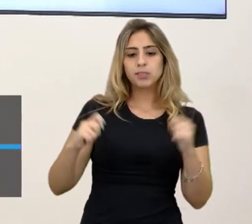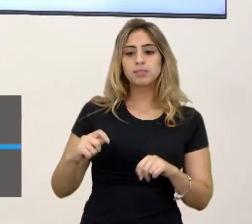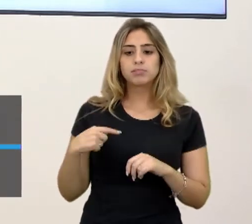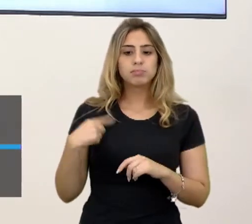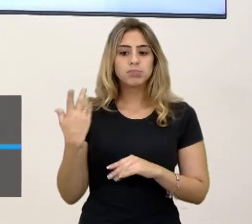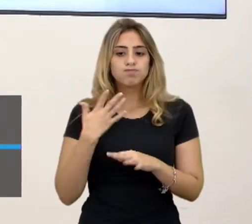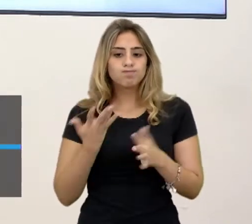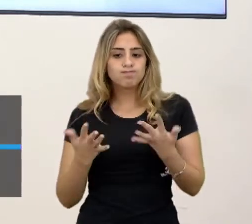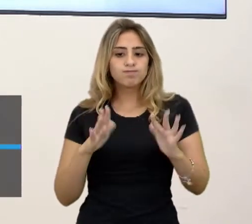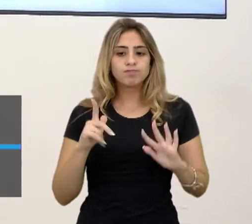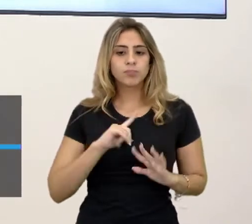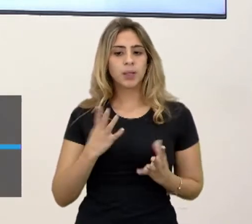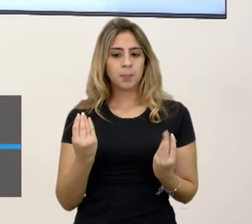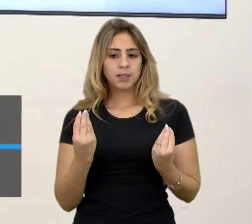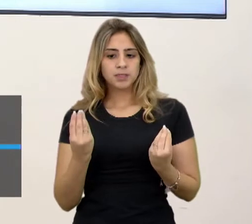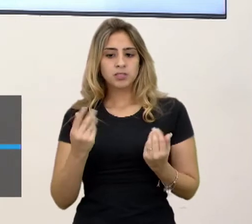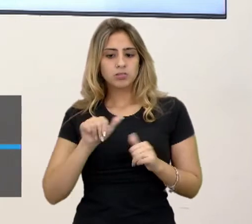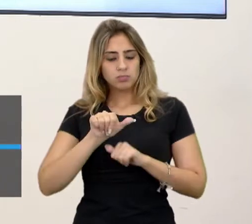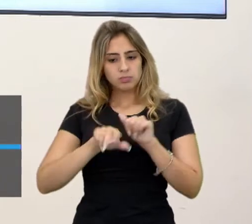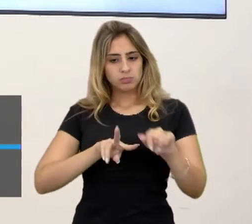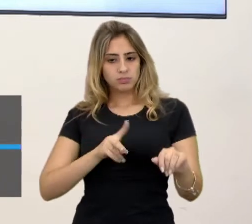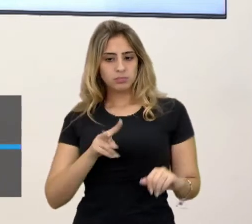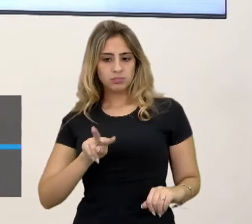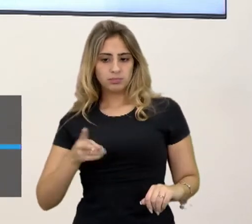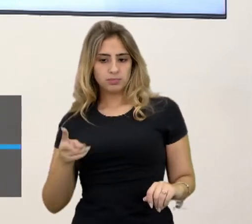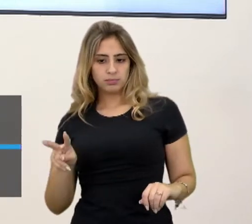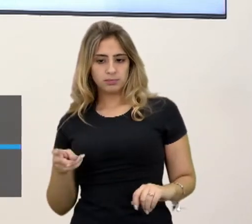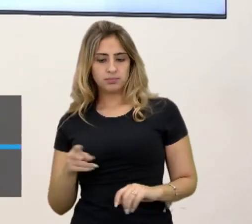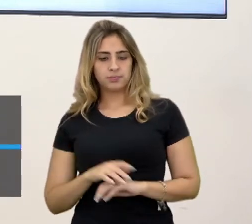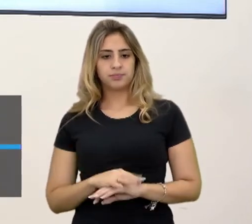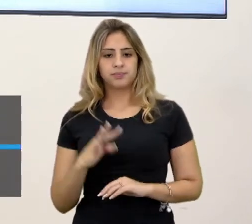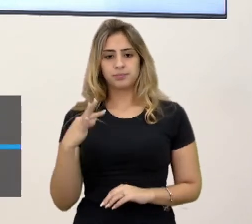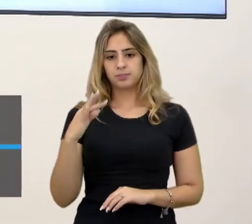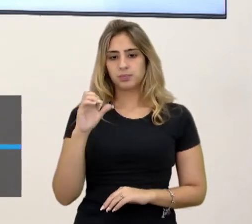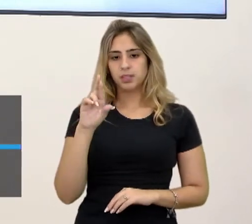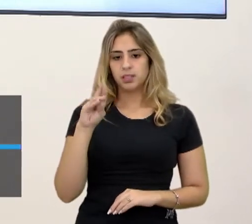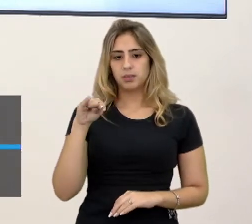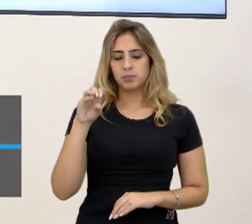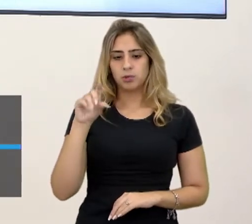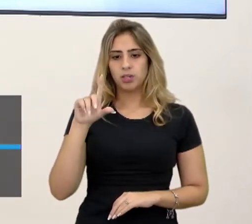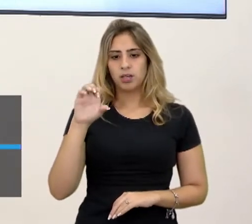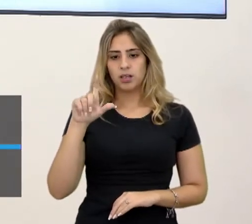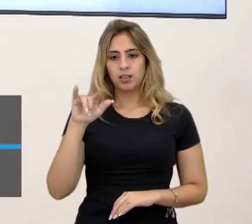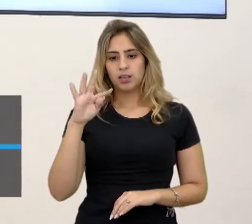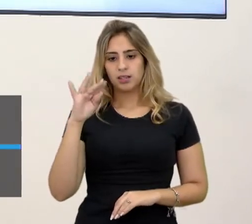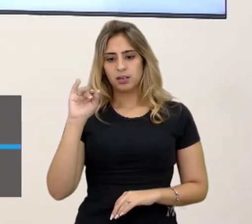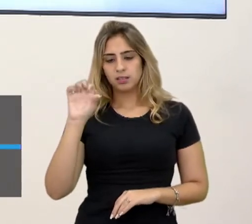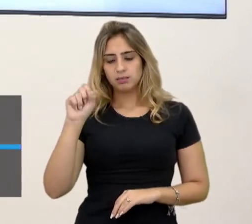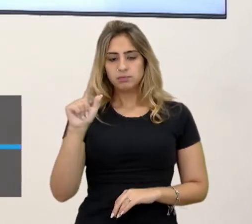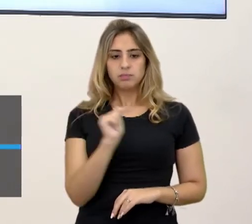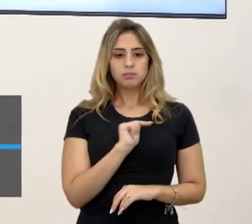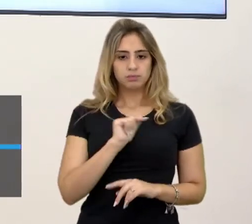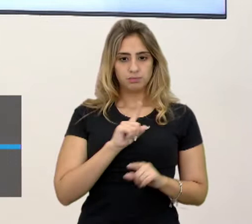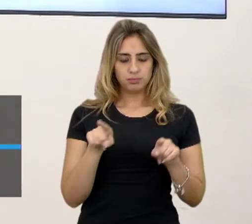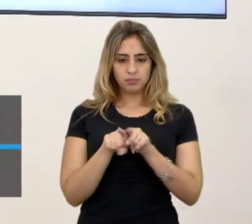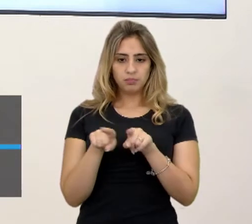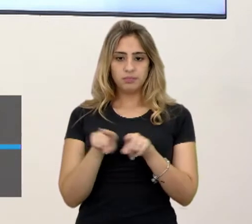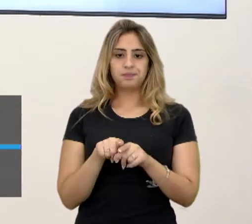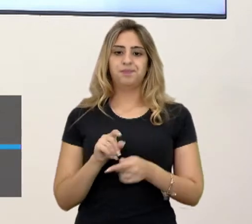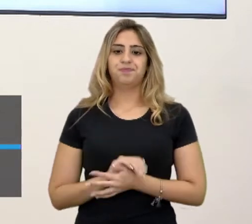enquanto a gente tem bastante alternativa, né? Nós temos as termoelétricas, nós temos as hidrelétricas, temos também